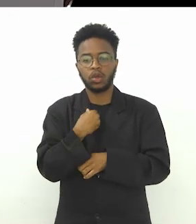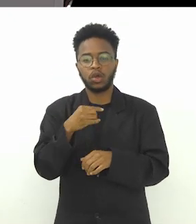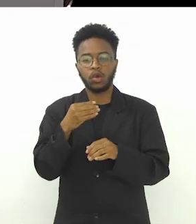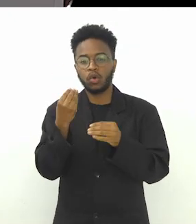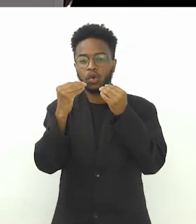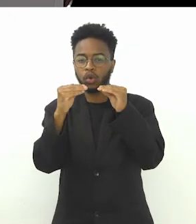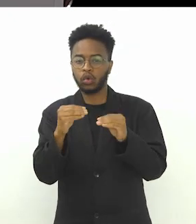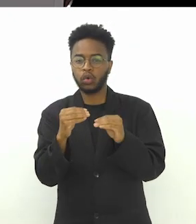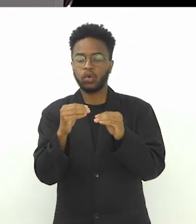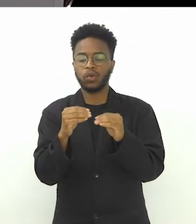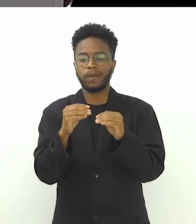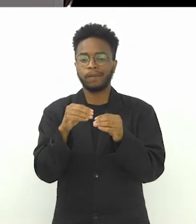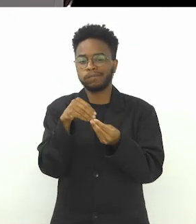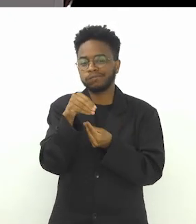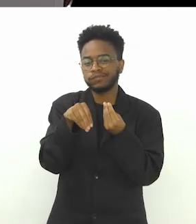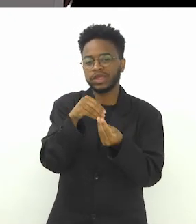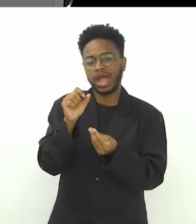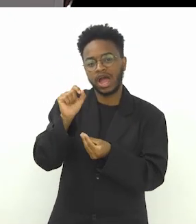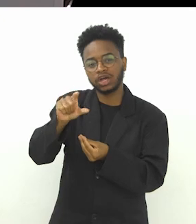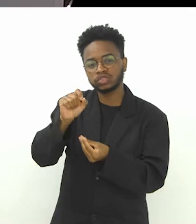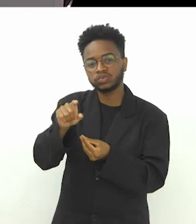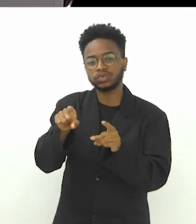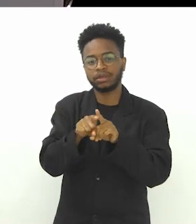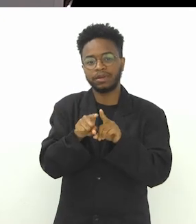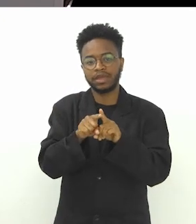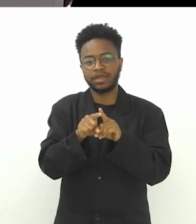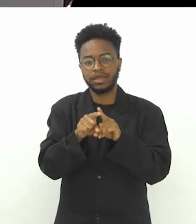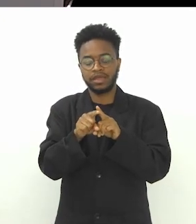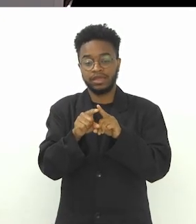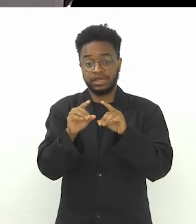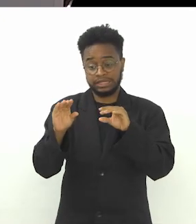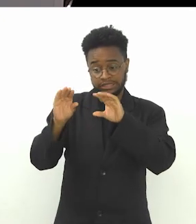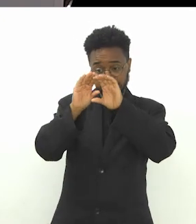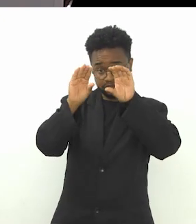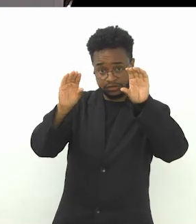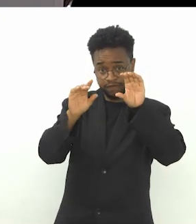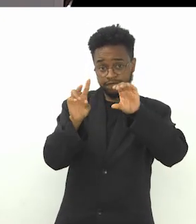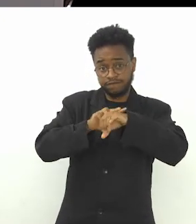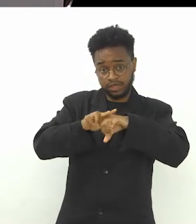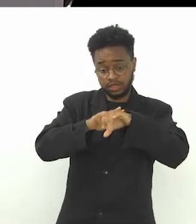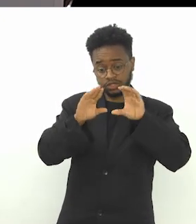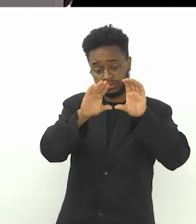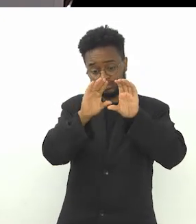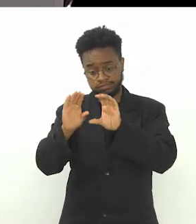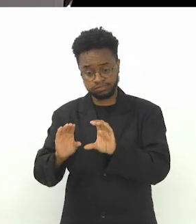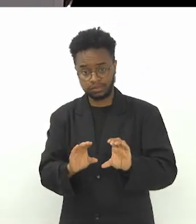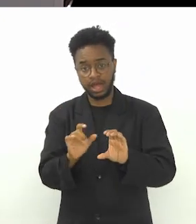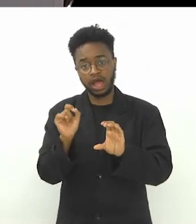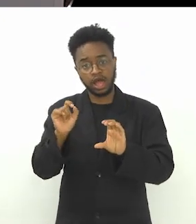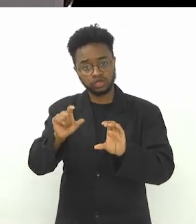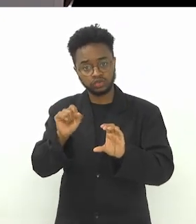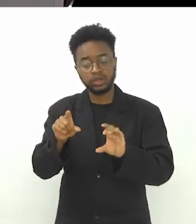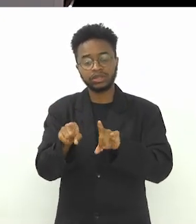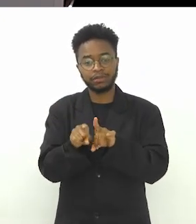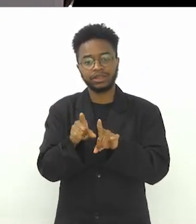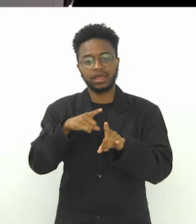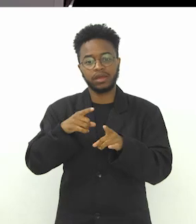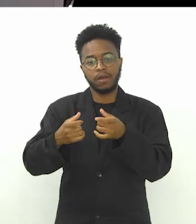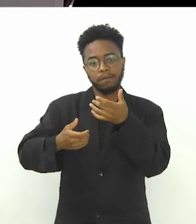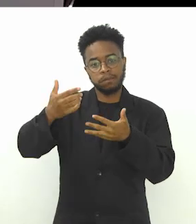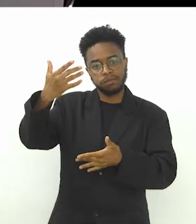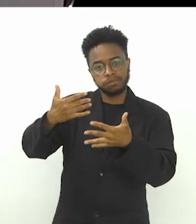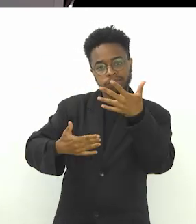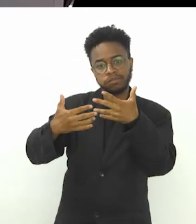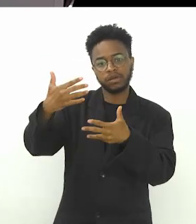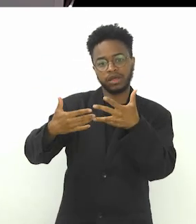tom mais azulado embaixo e mais esverdeado em cima. E ela fazia esse movimento também para não ficar estático.